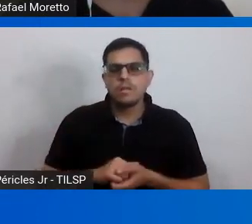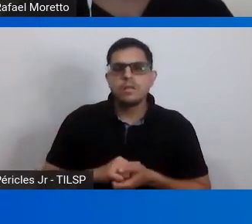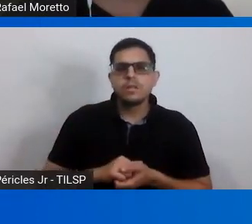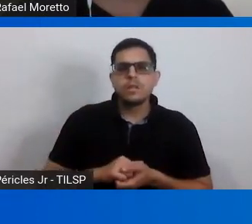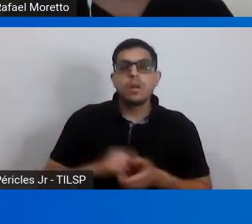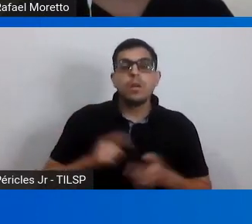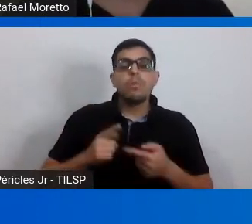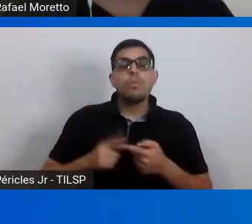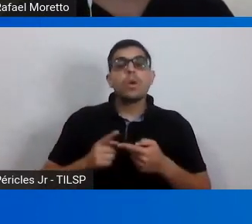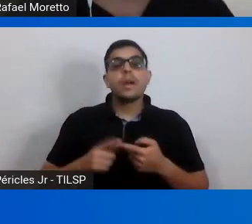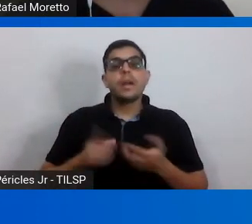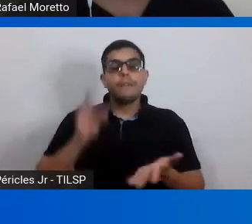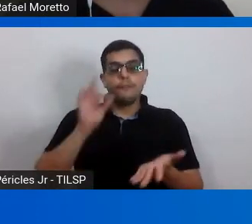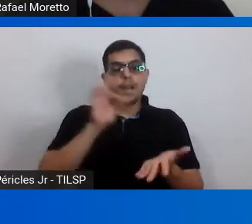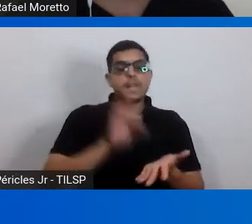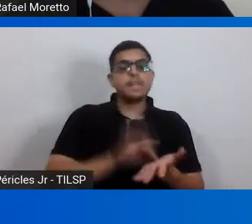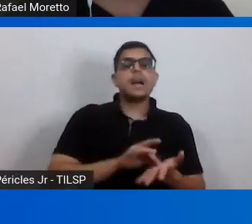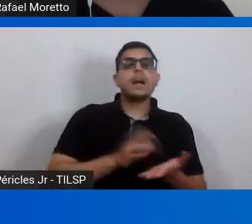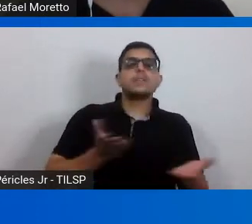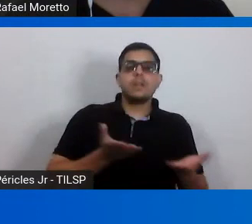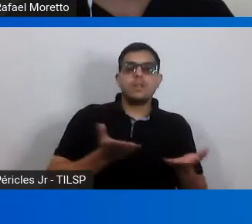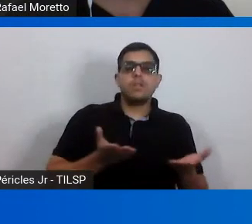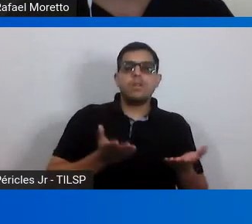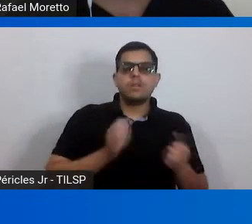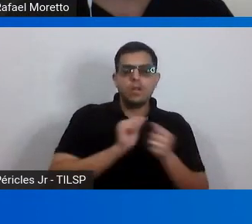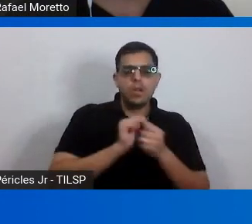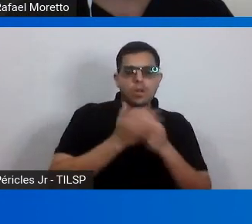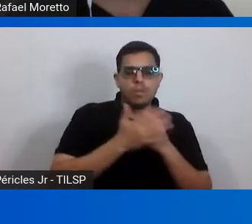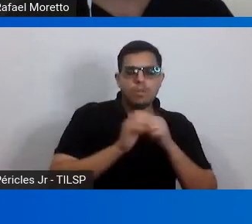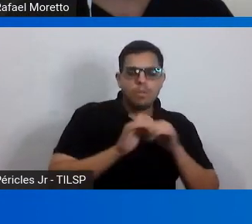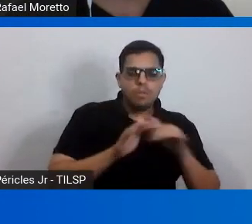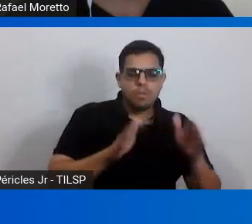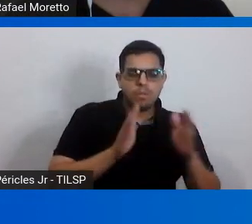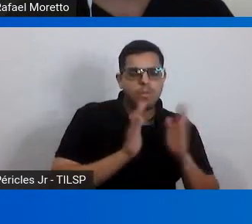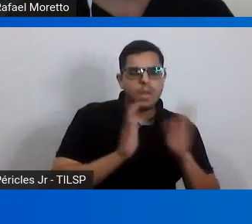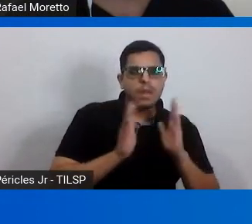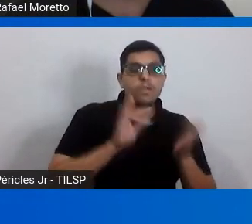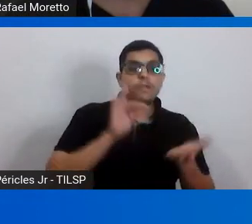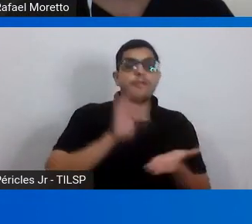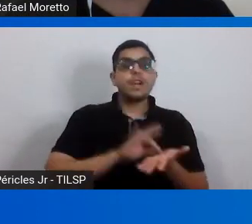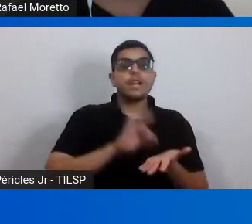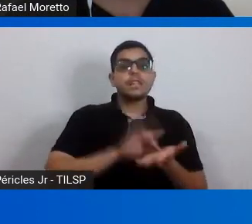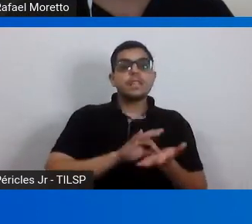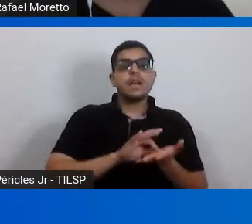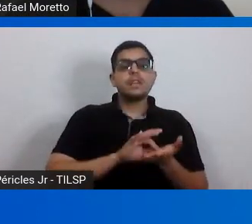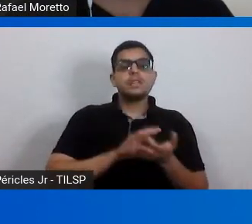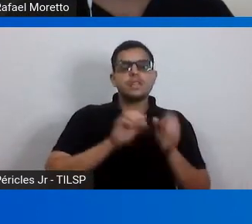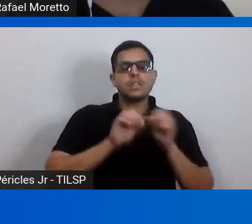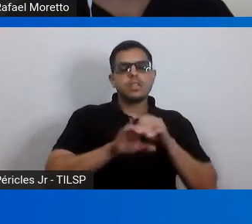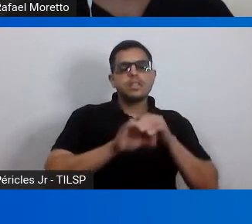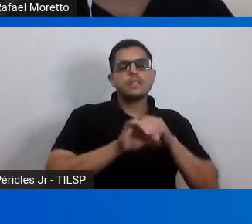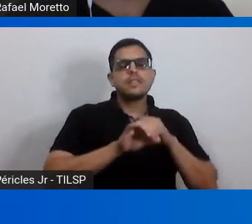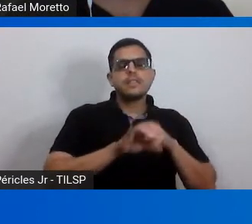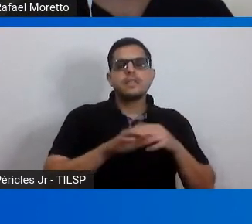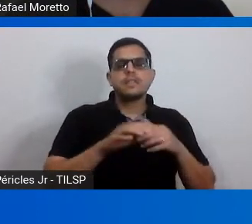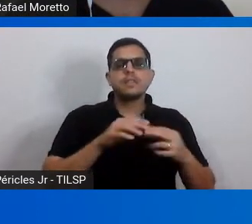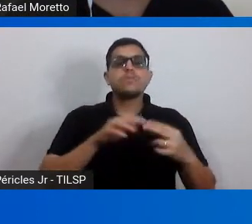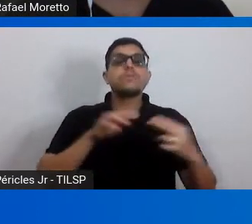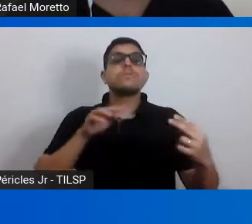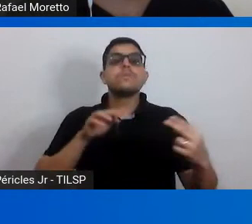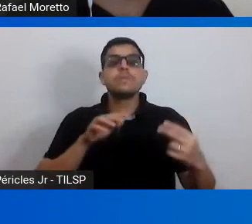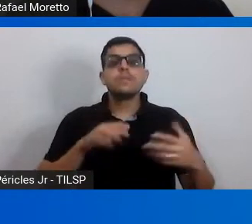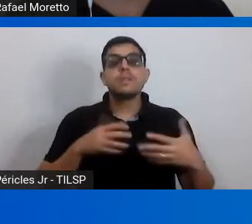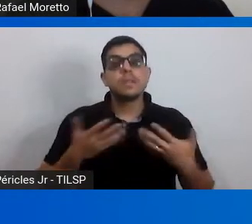hipotético e podem ver também oportunidades no uso de ambientes virtuais e suportes atividades